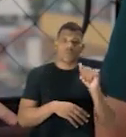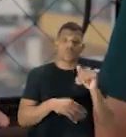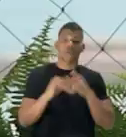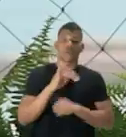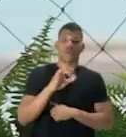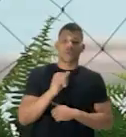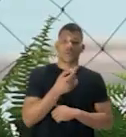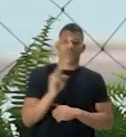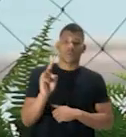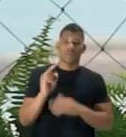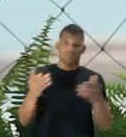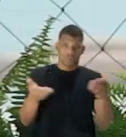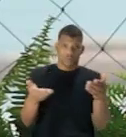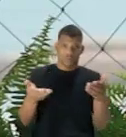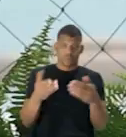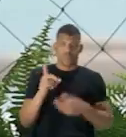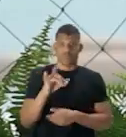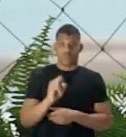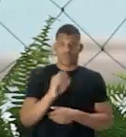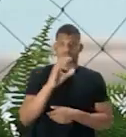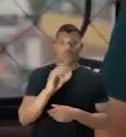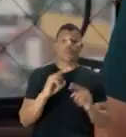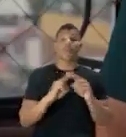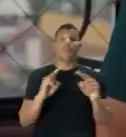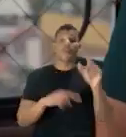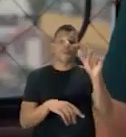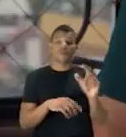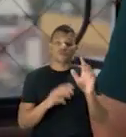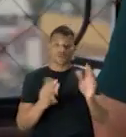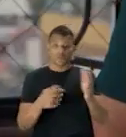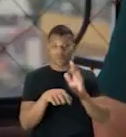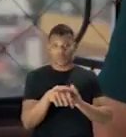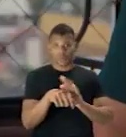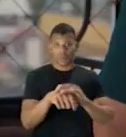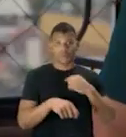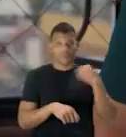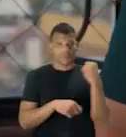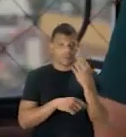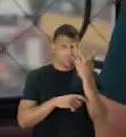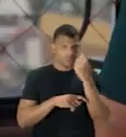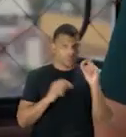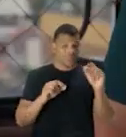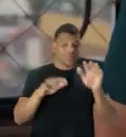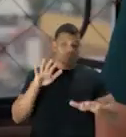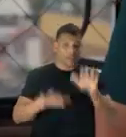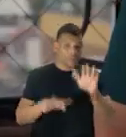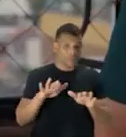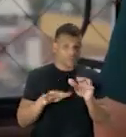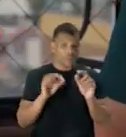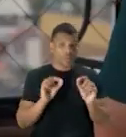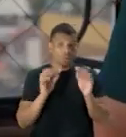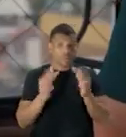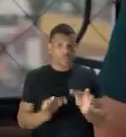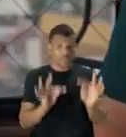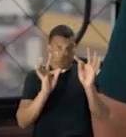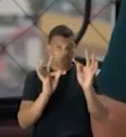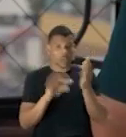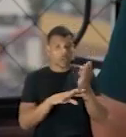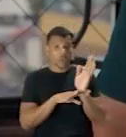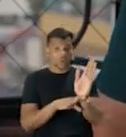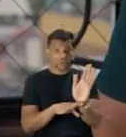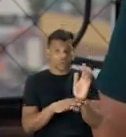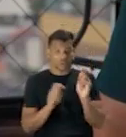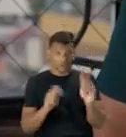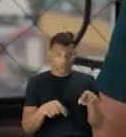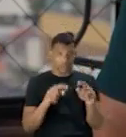disco agora. Só que o João já estava bastante debilitado. A gente sabia que talvez a tecnologia pudesse dar um